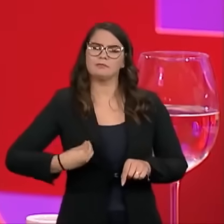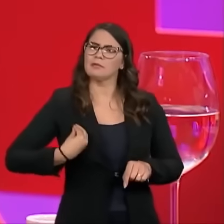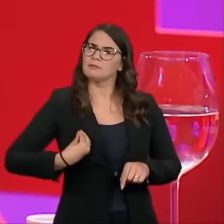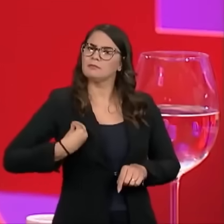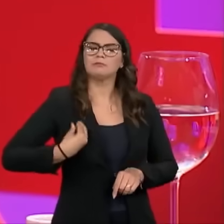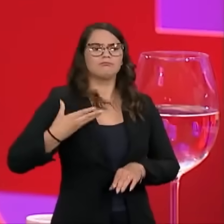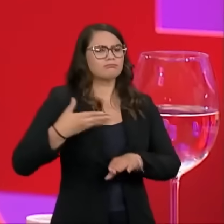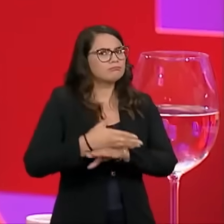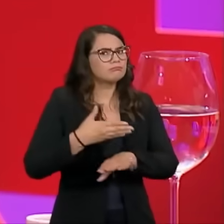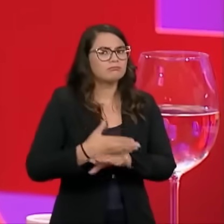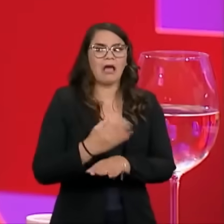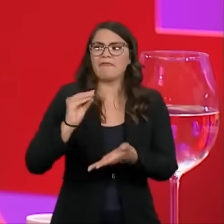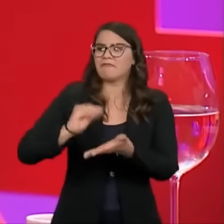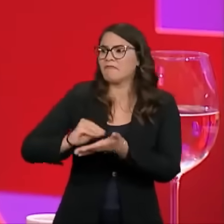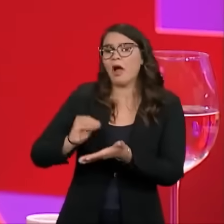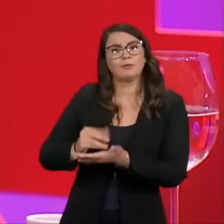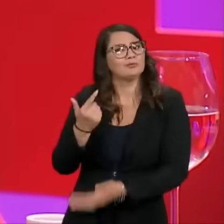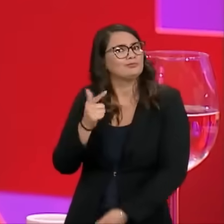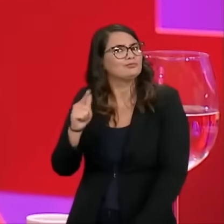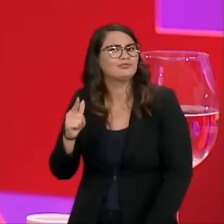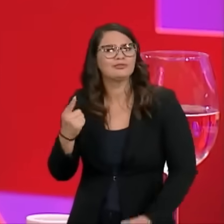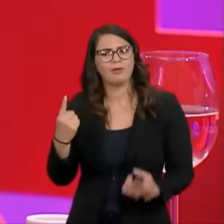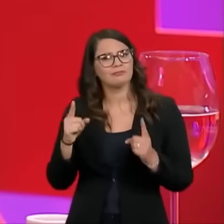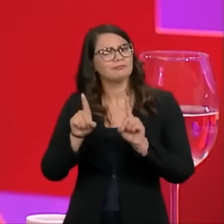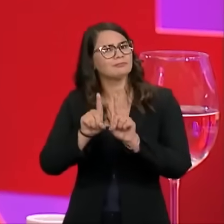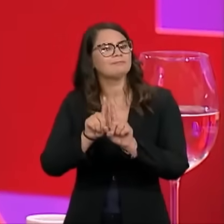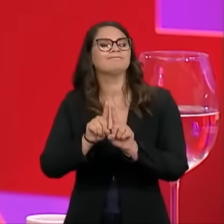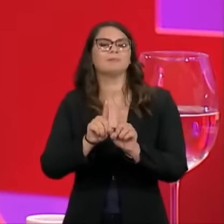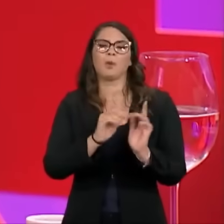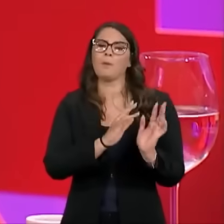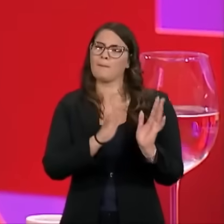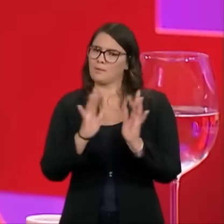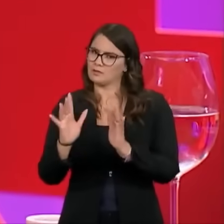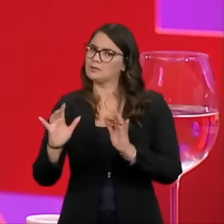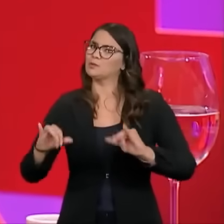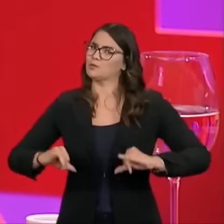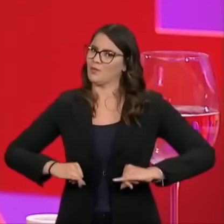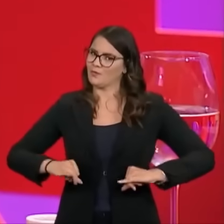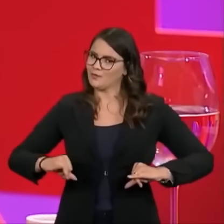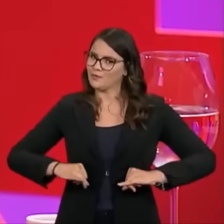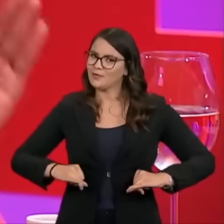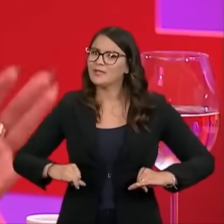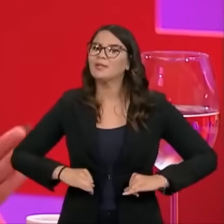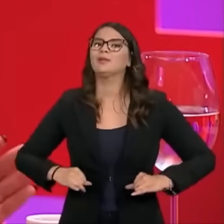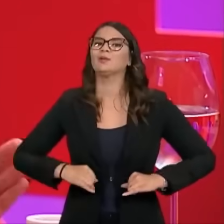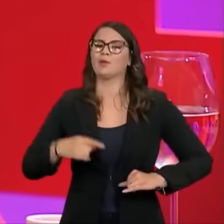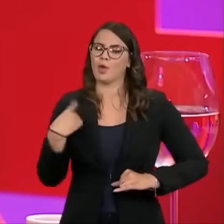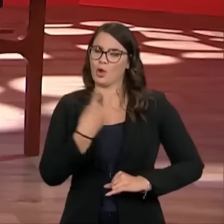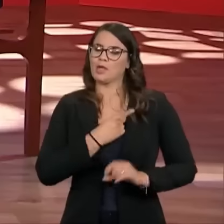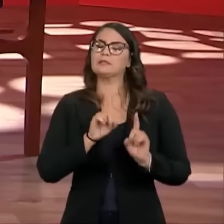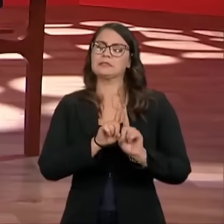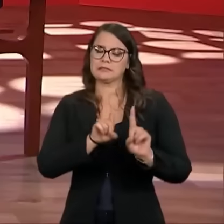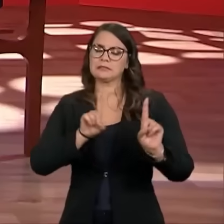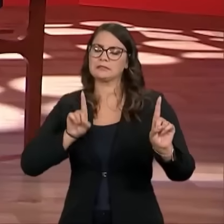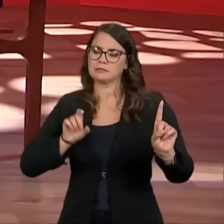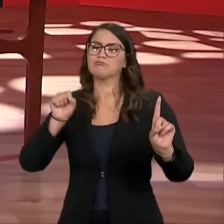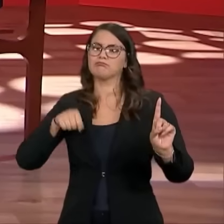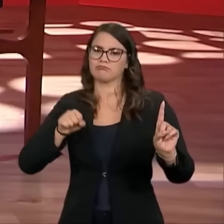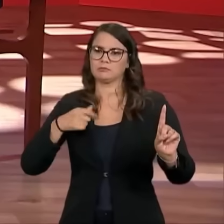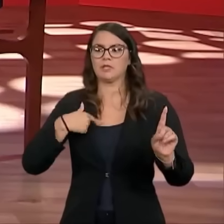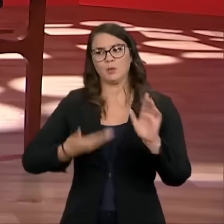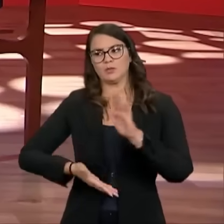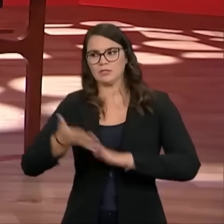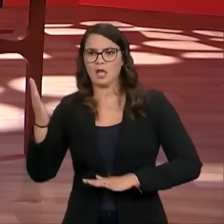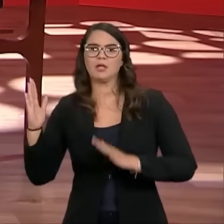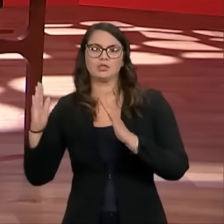tive ausencia da minha mãe então isso foi um processo doloroso traumático violento nós nos distanciamos sim eu saí de casa